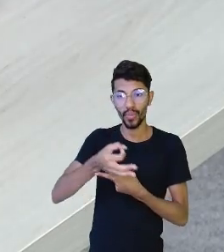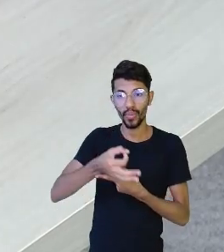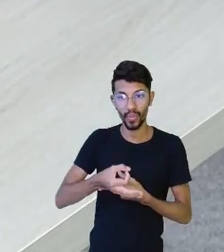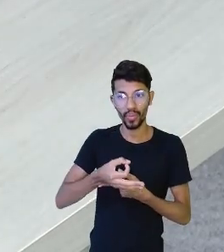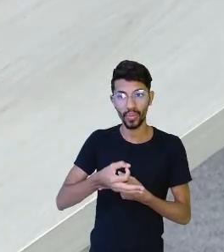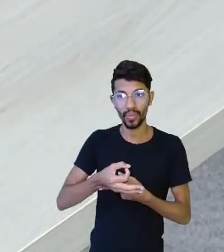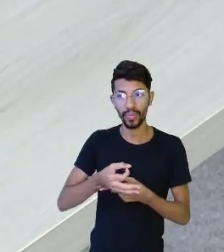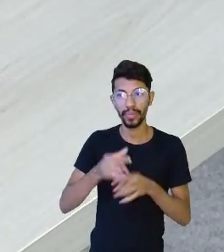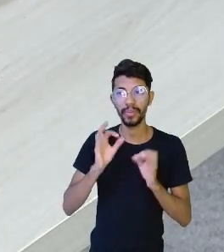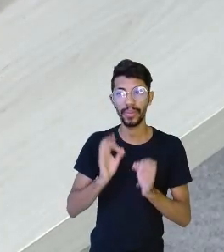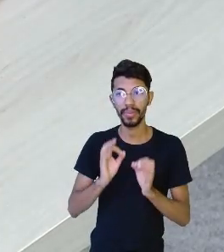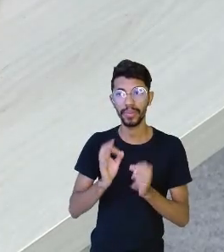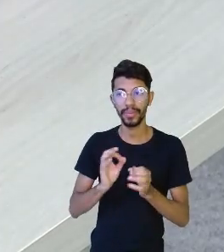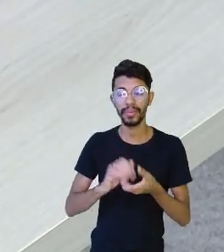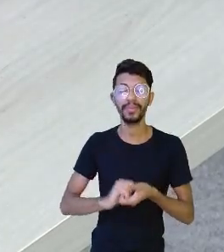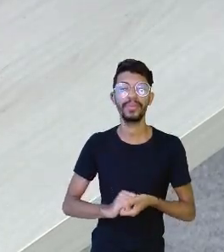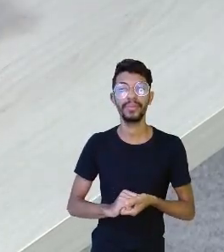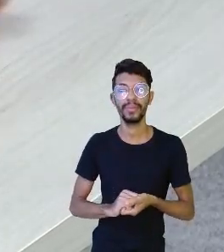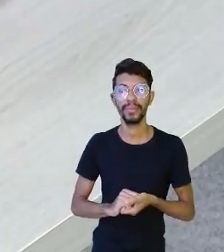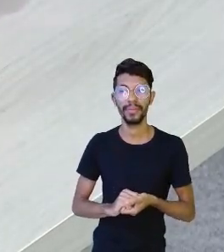segundo saco.